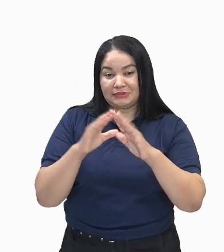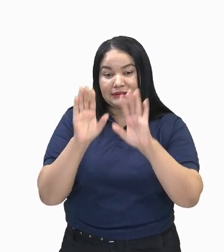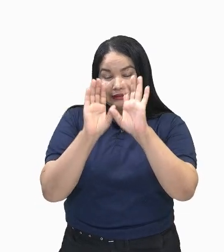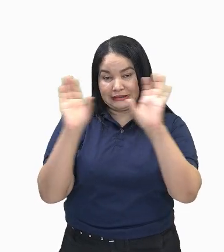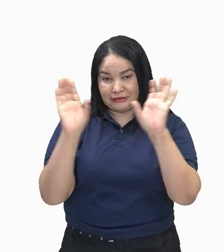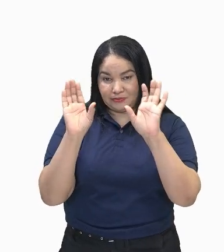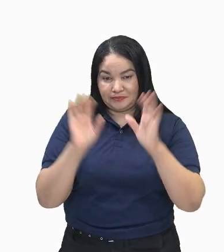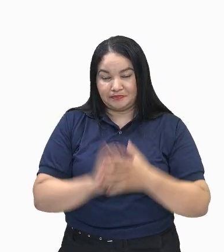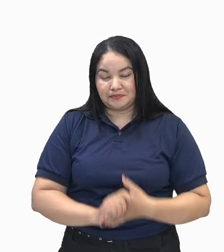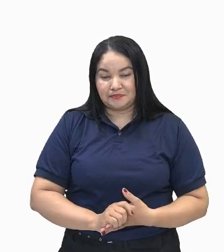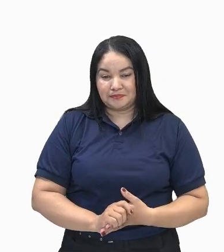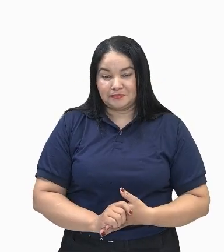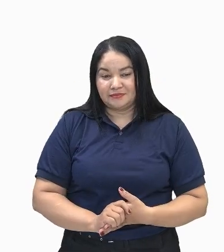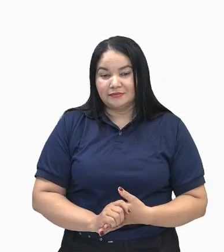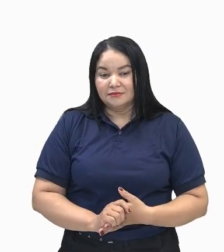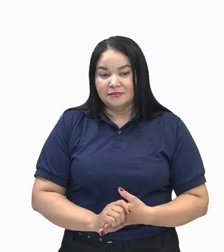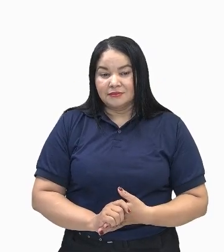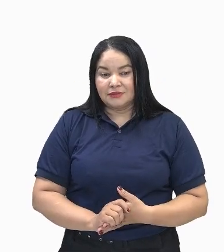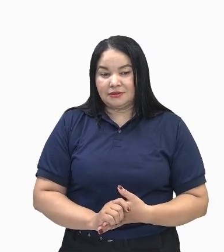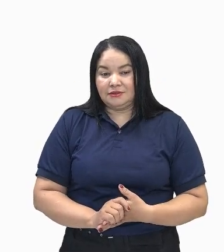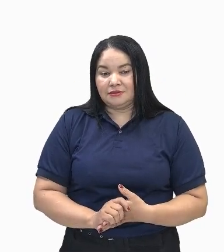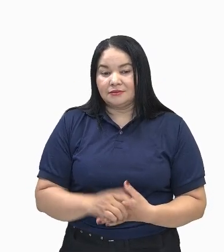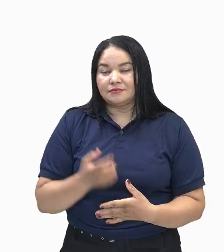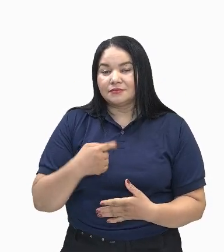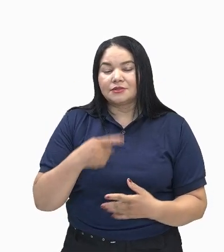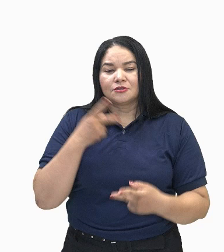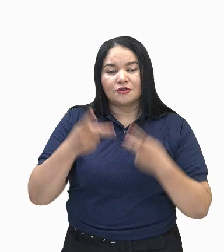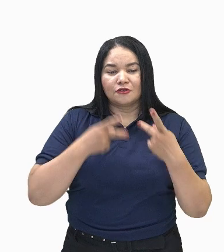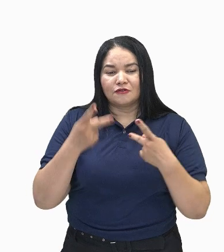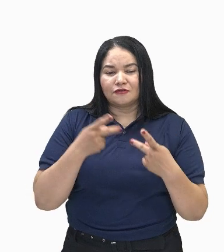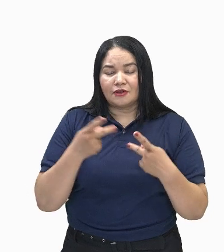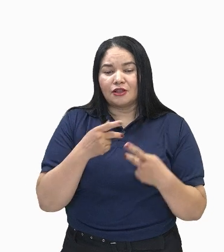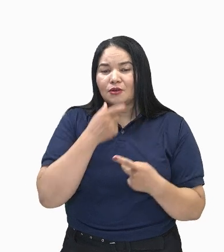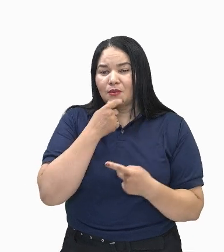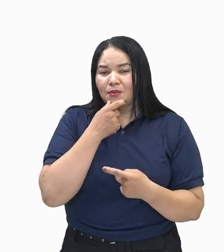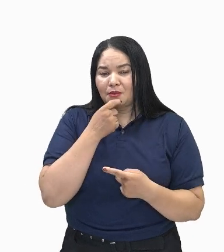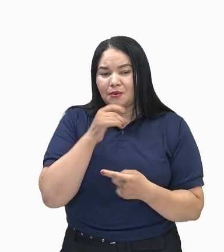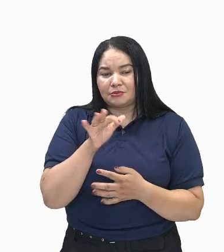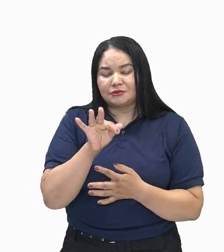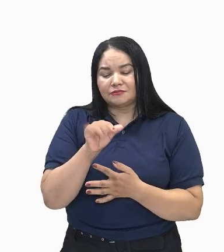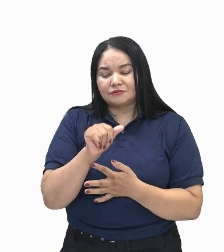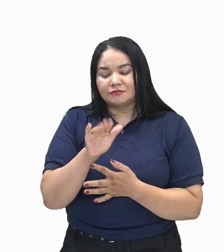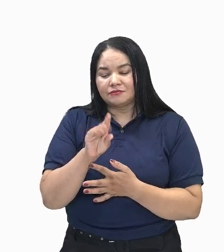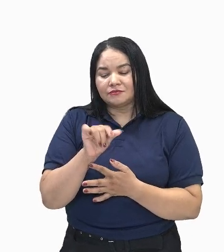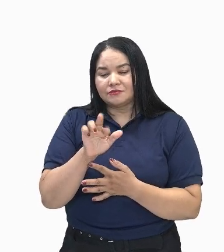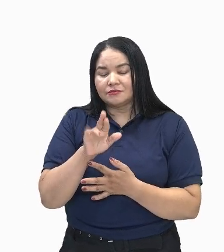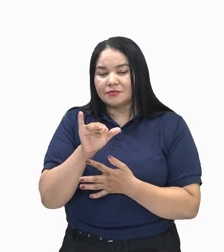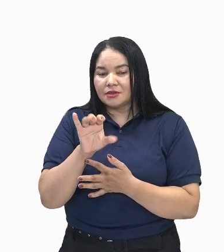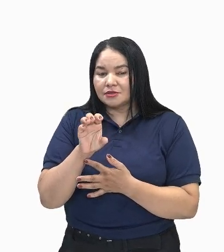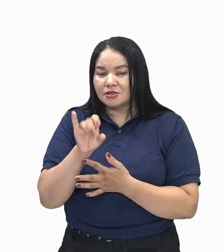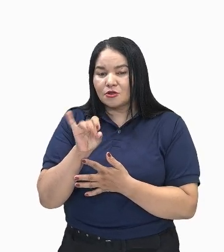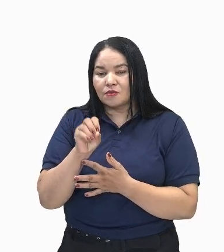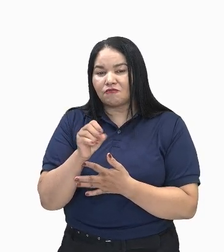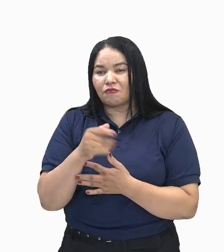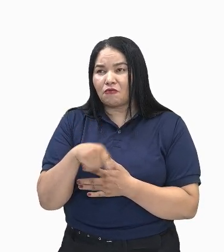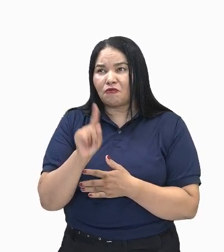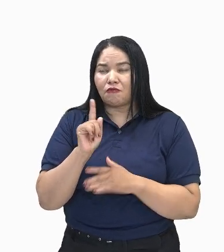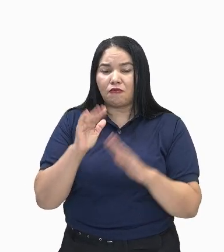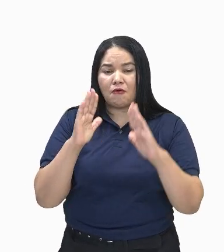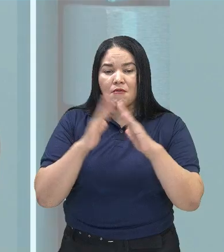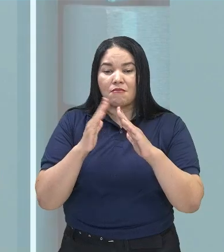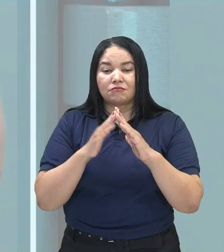Quando eu falo Fabrício foi morar no reino de Deus, o que é que eu quero dizer?